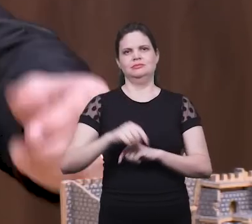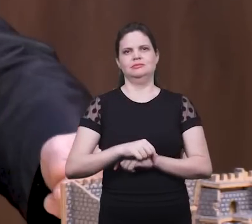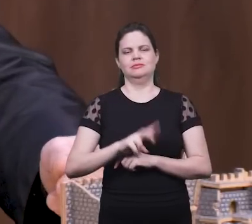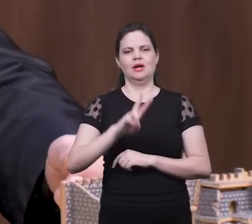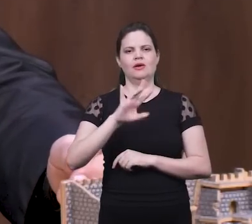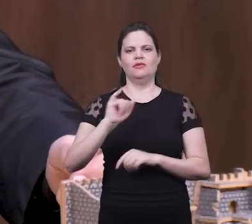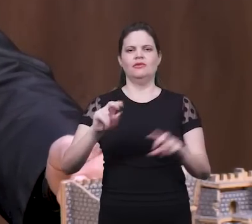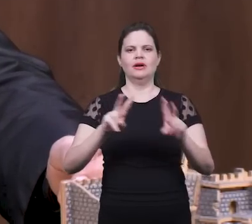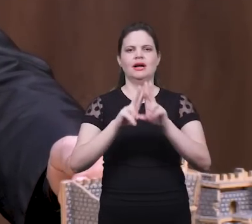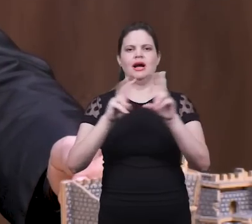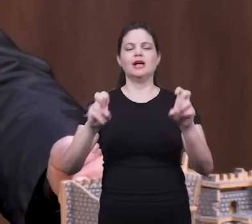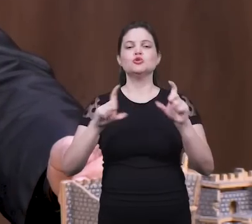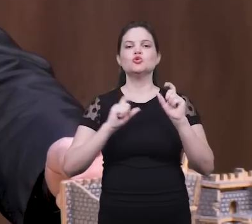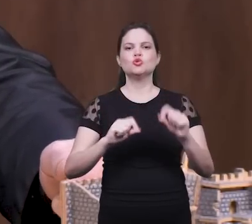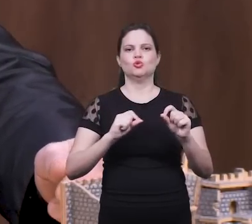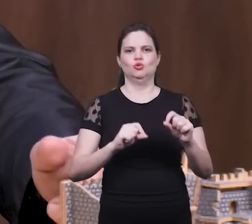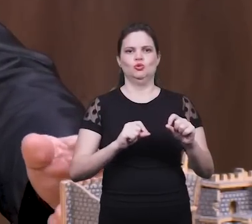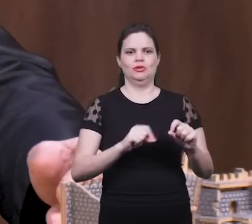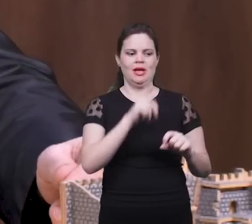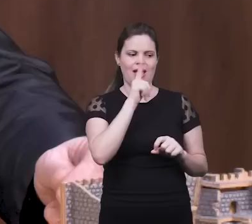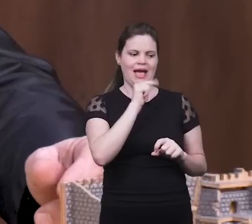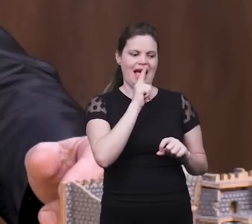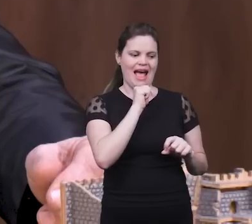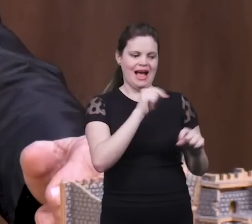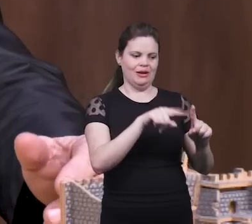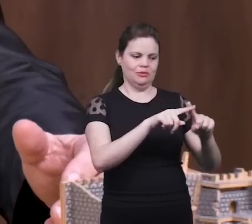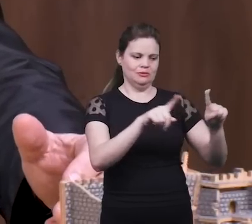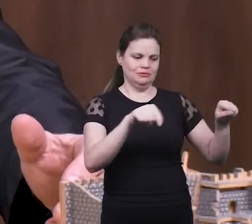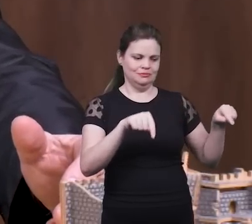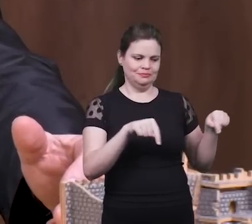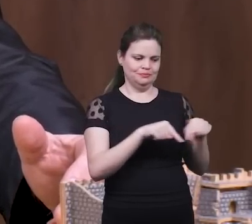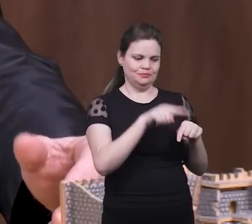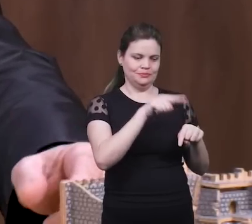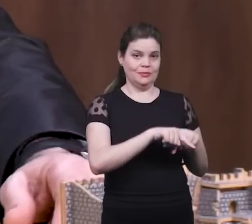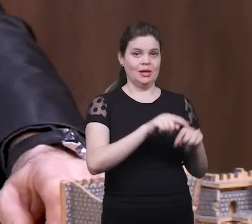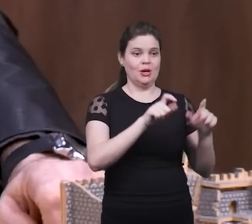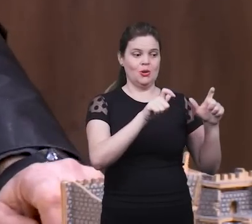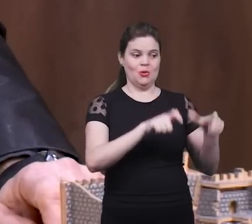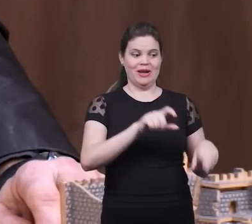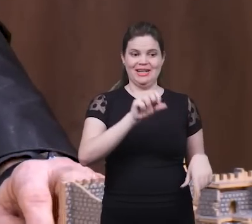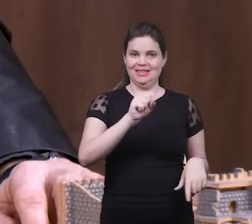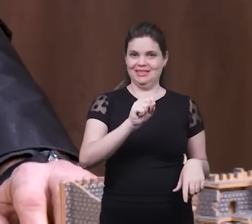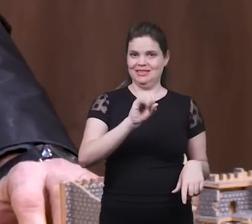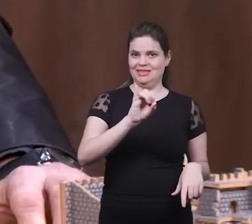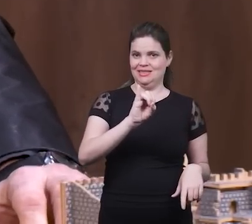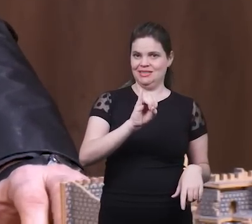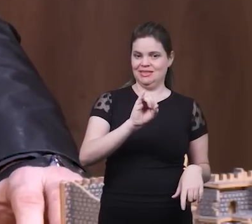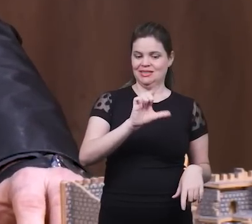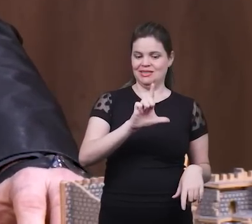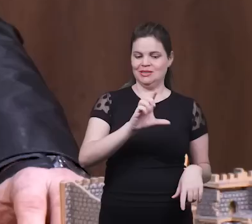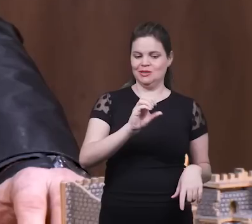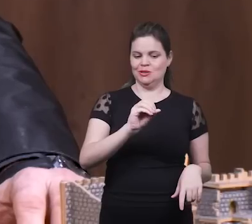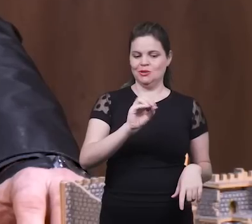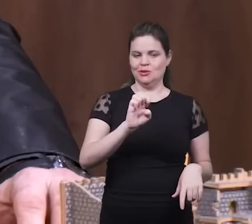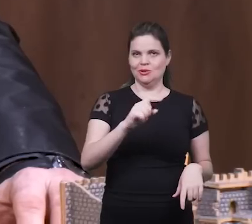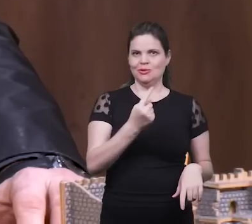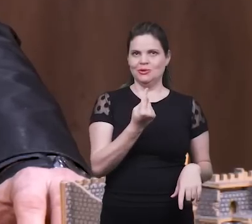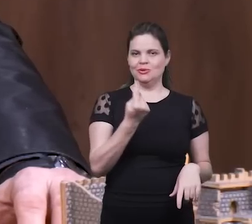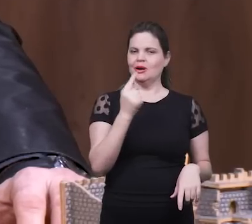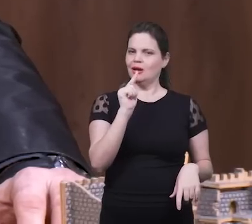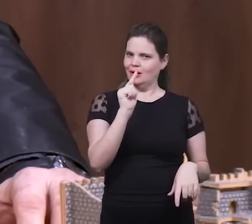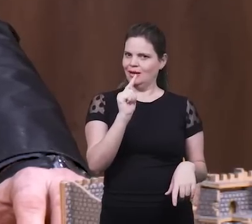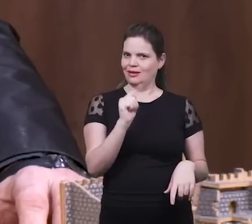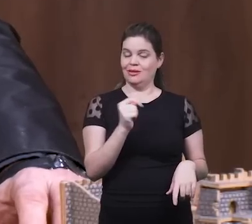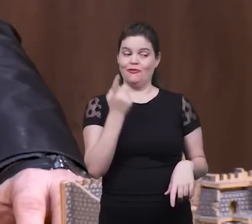sobre o tanque de Siloé. Então, já deixo aqui essa expectativa. O tanque